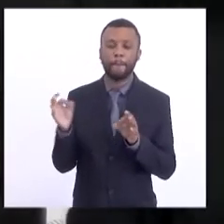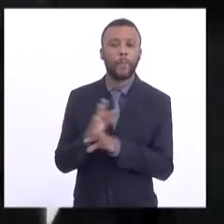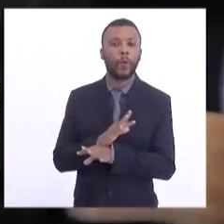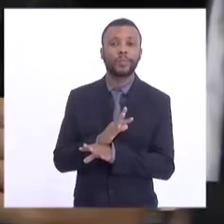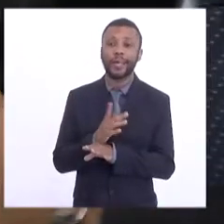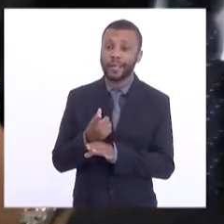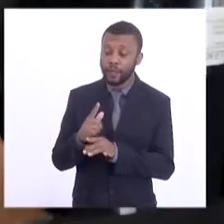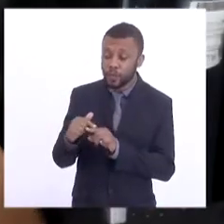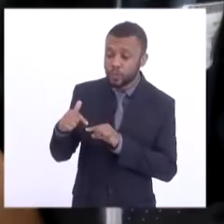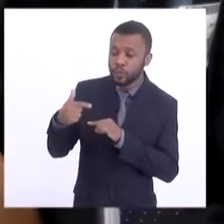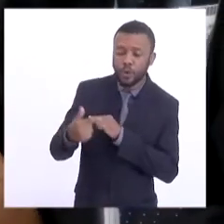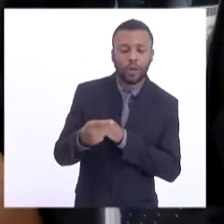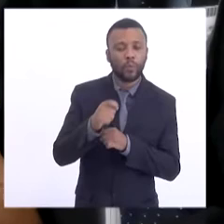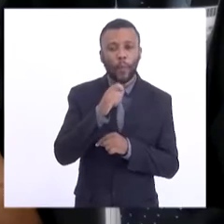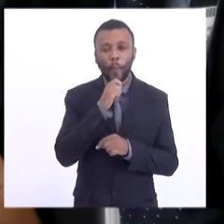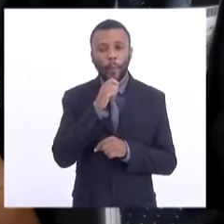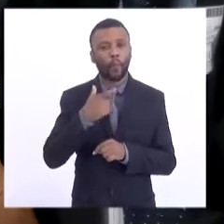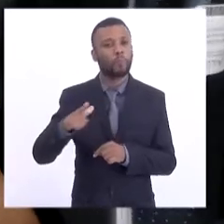mais